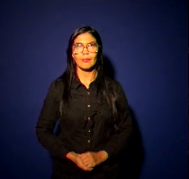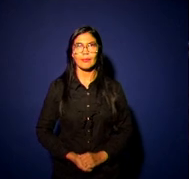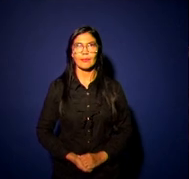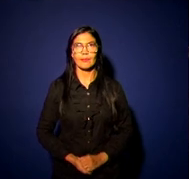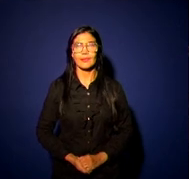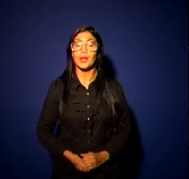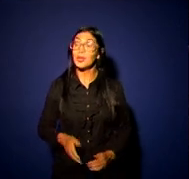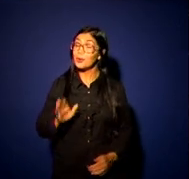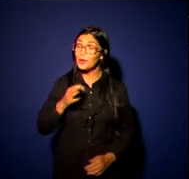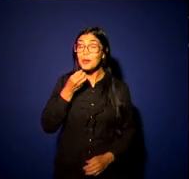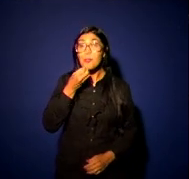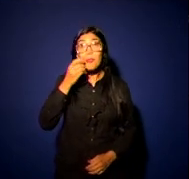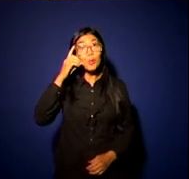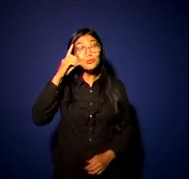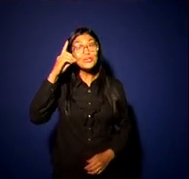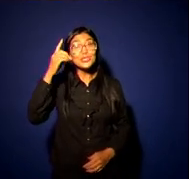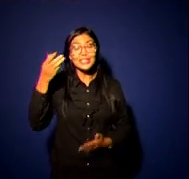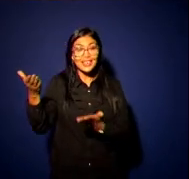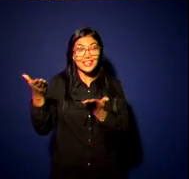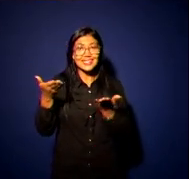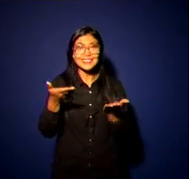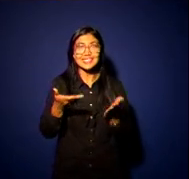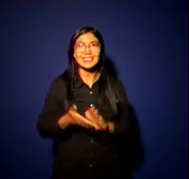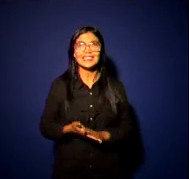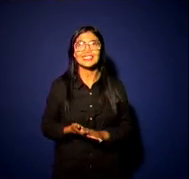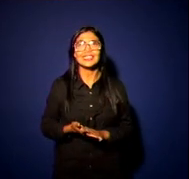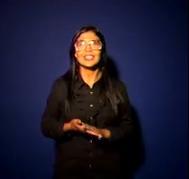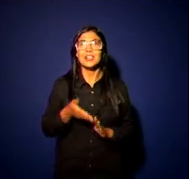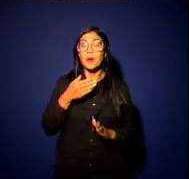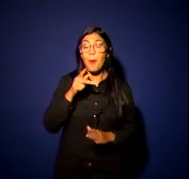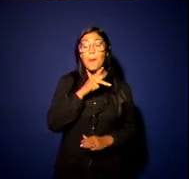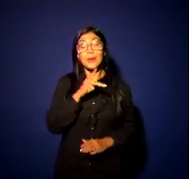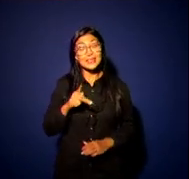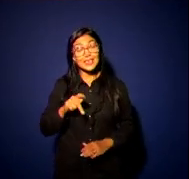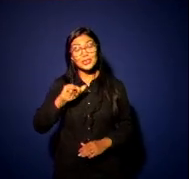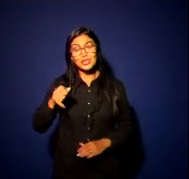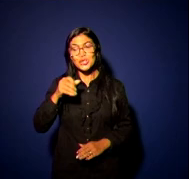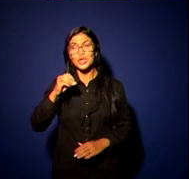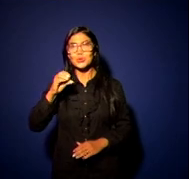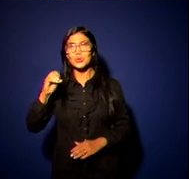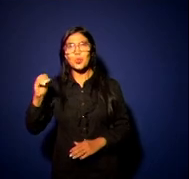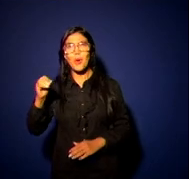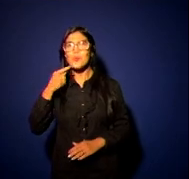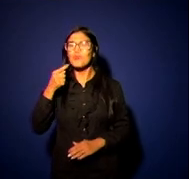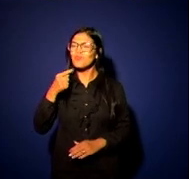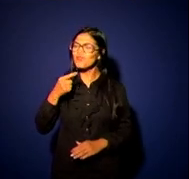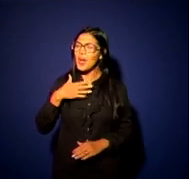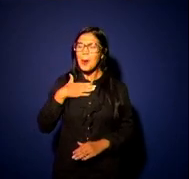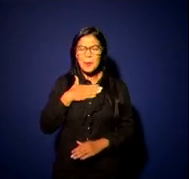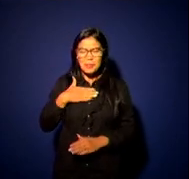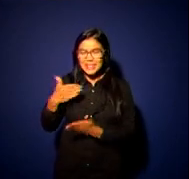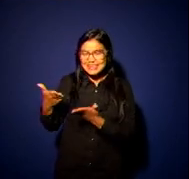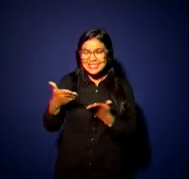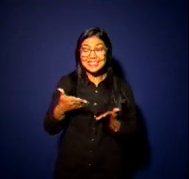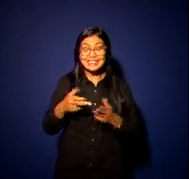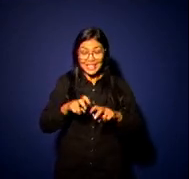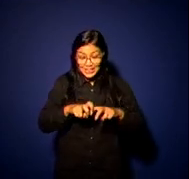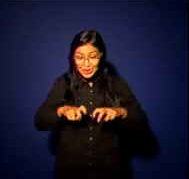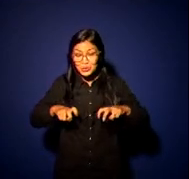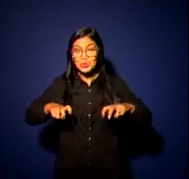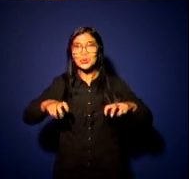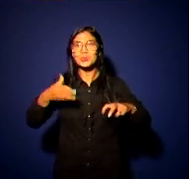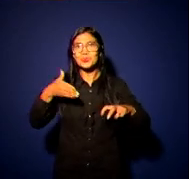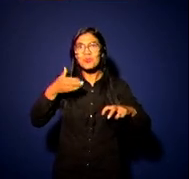Olá bom dia a todos Bom dia presidente João Pedro é um prazer tê-lo aqui nesse palco